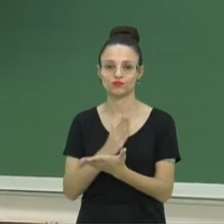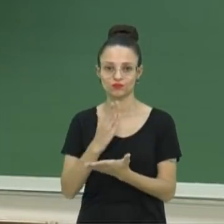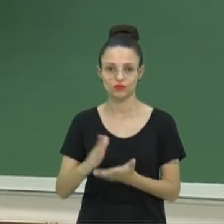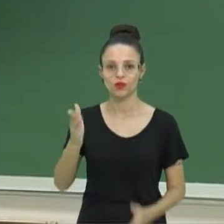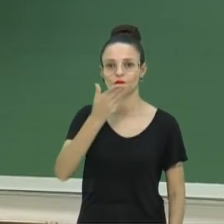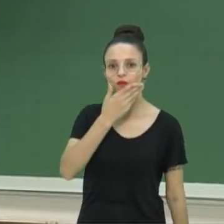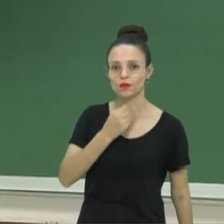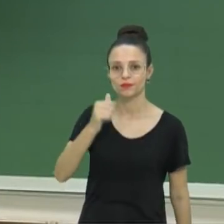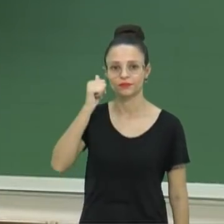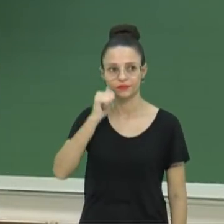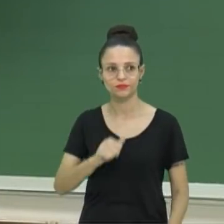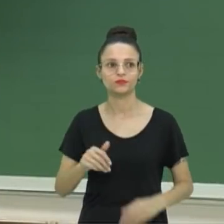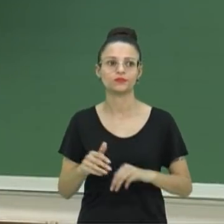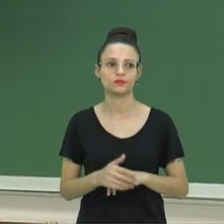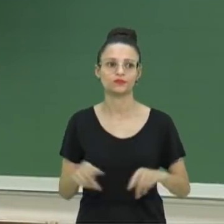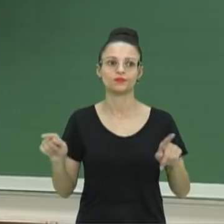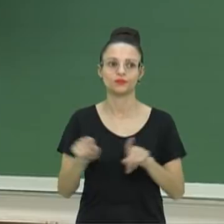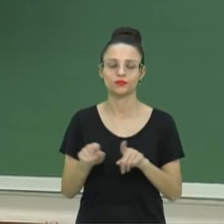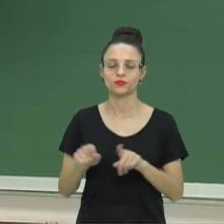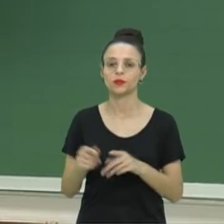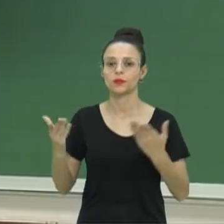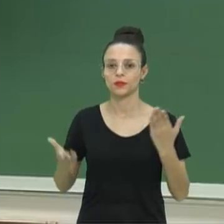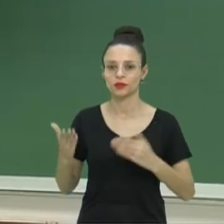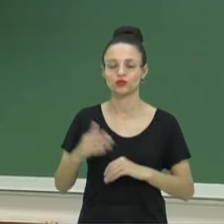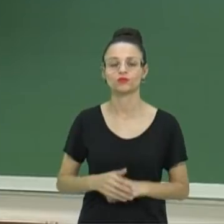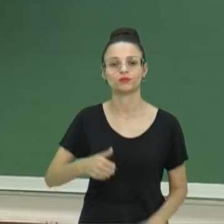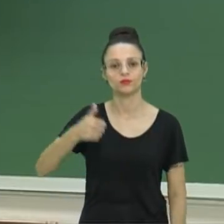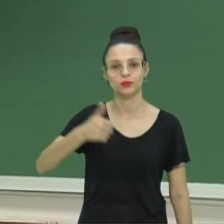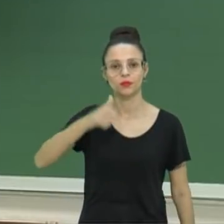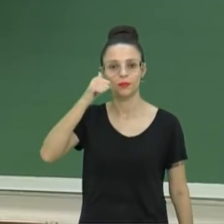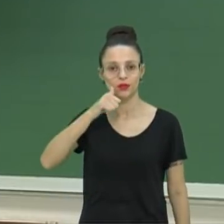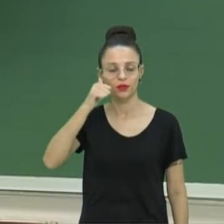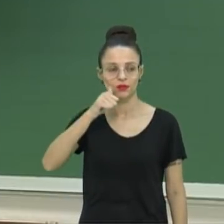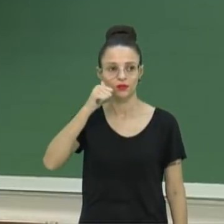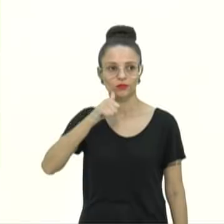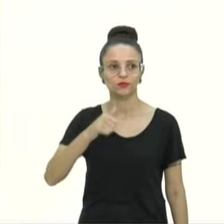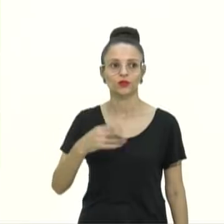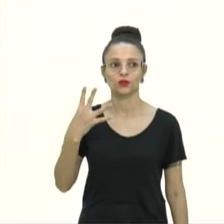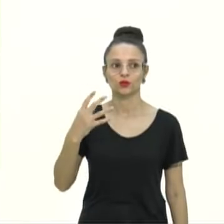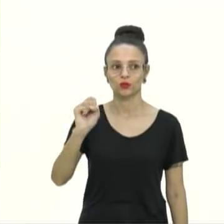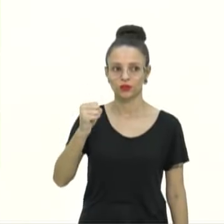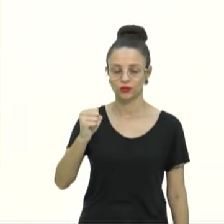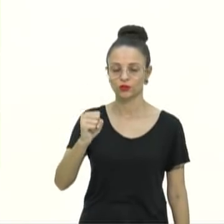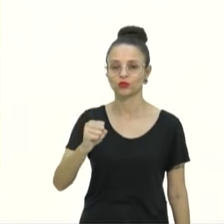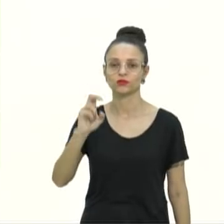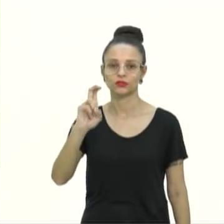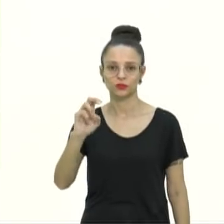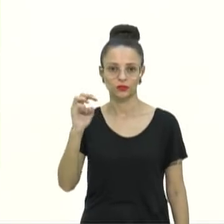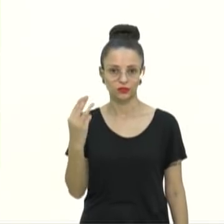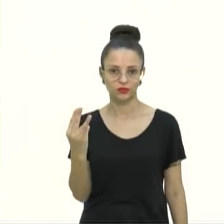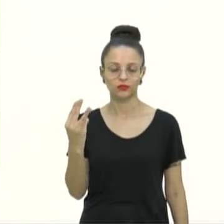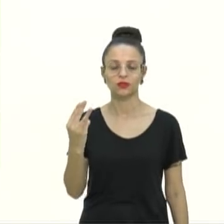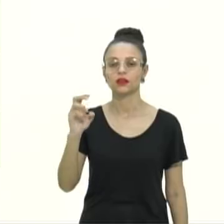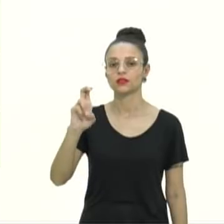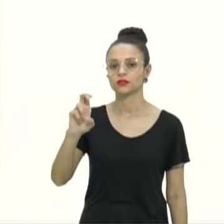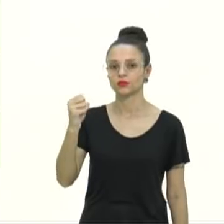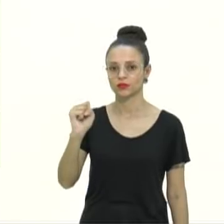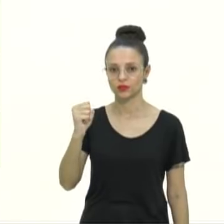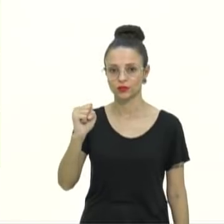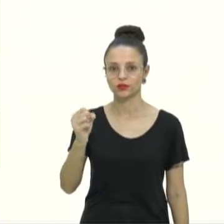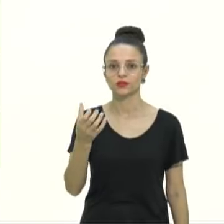e masculino. Também existe o peso. Então, primeira delas, o feminino, 48, 53,